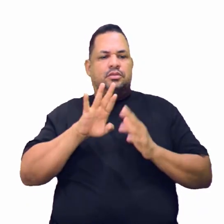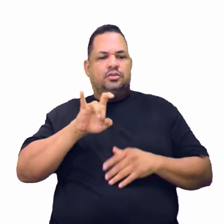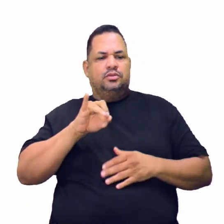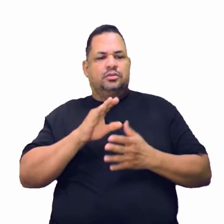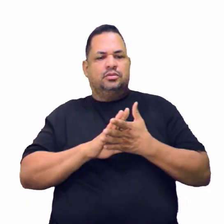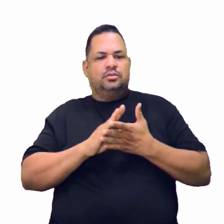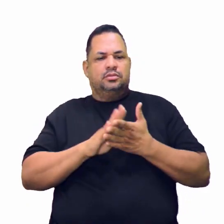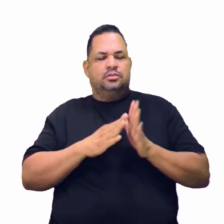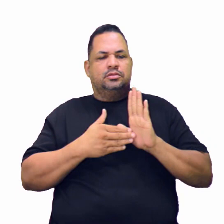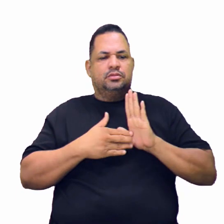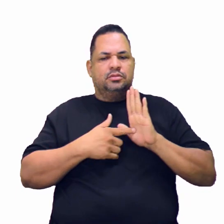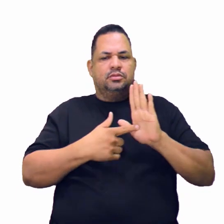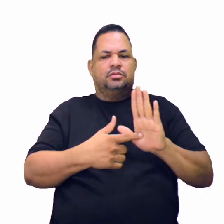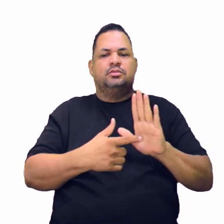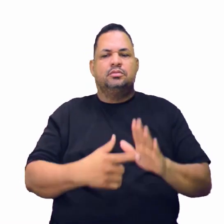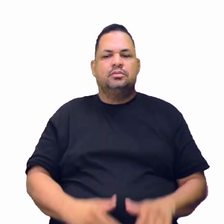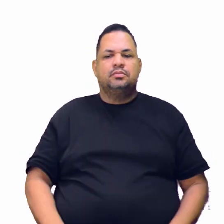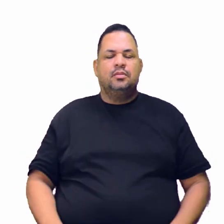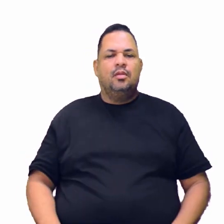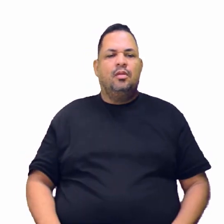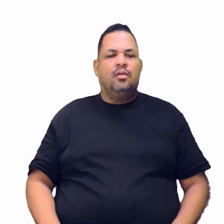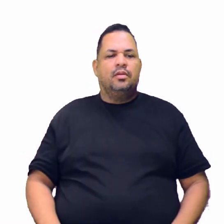injuntiva, expositiva.